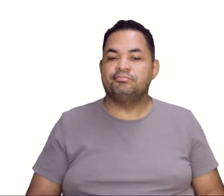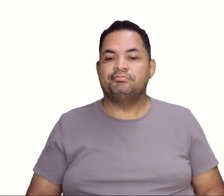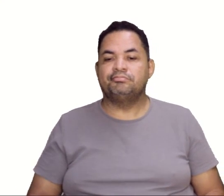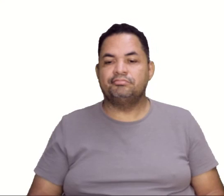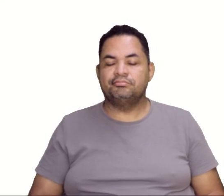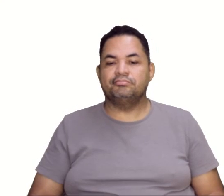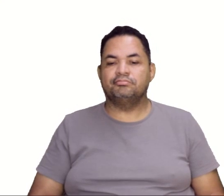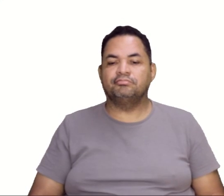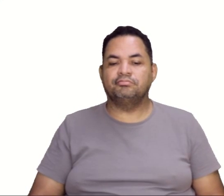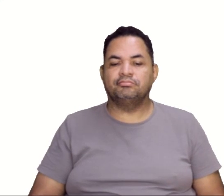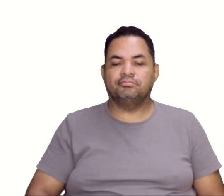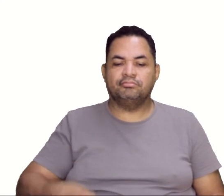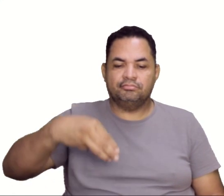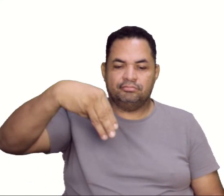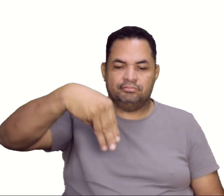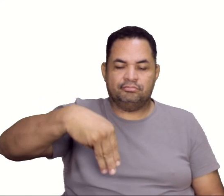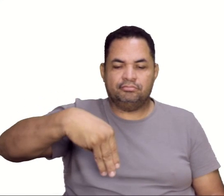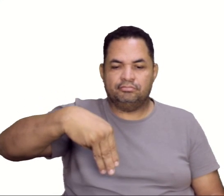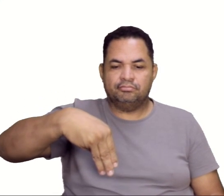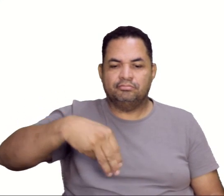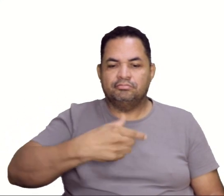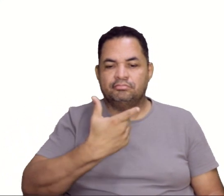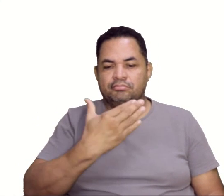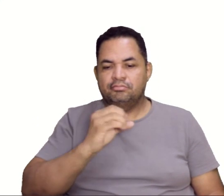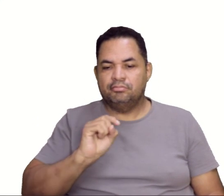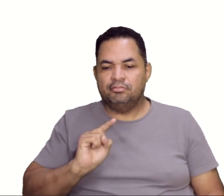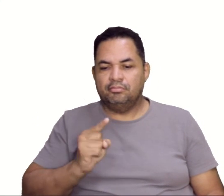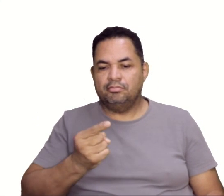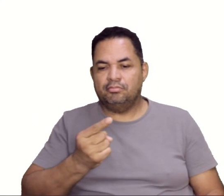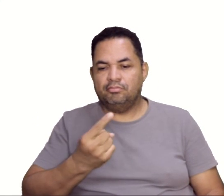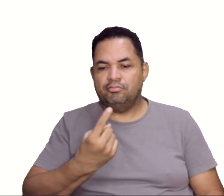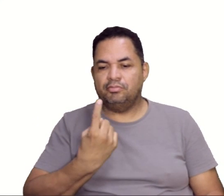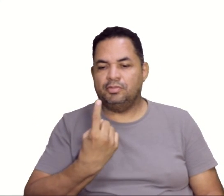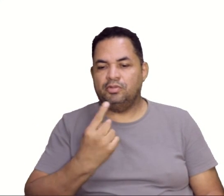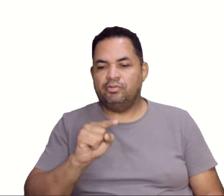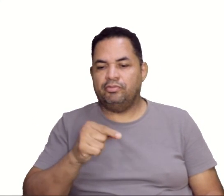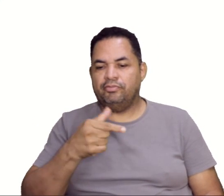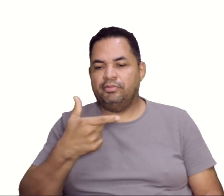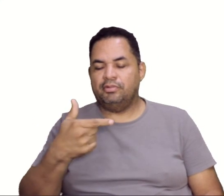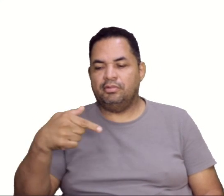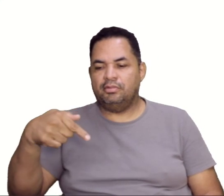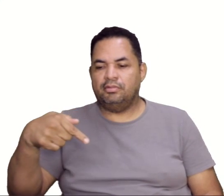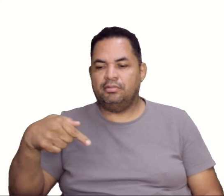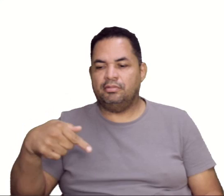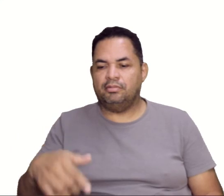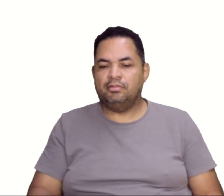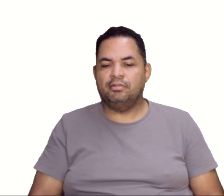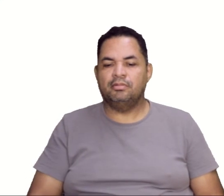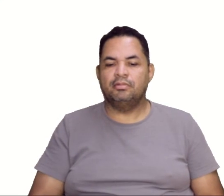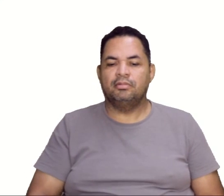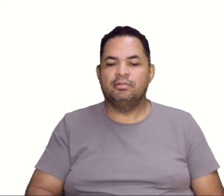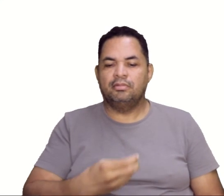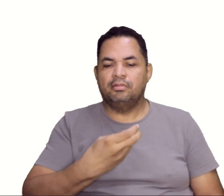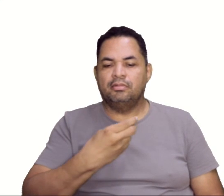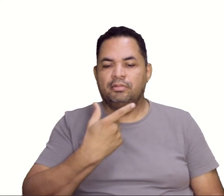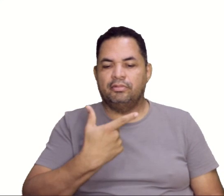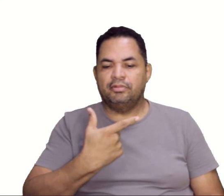que a gente pensou aqui então montante vai ser igual 20.000 X 1.27 25.400